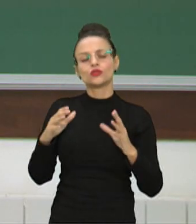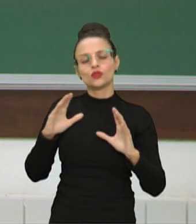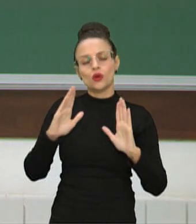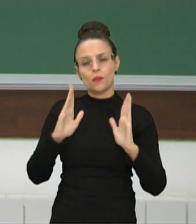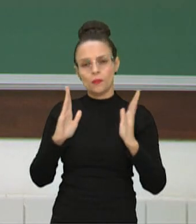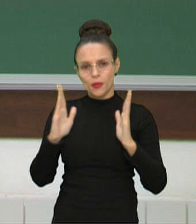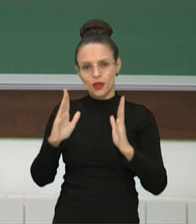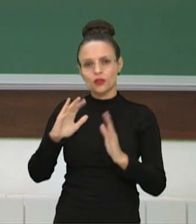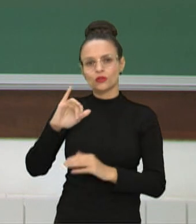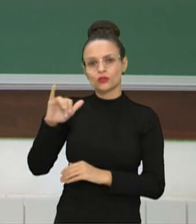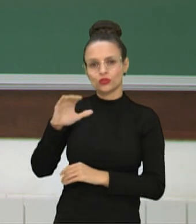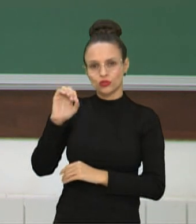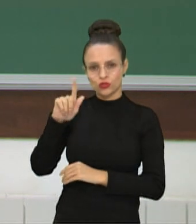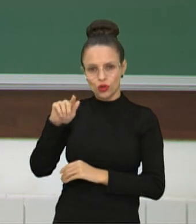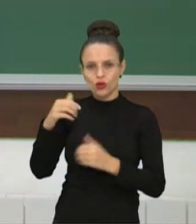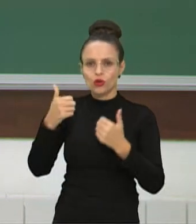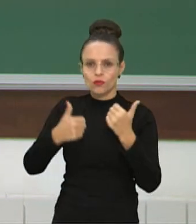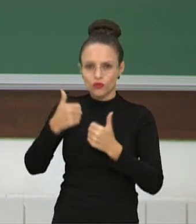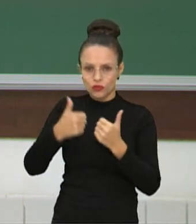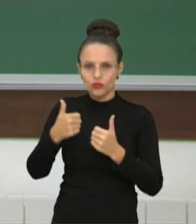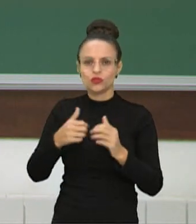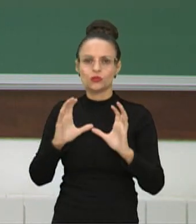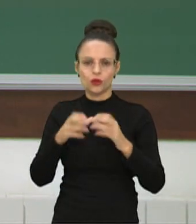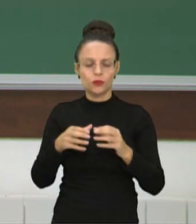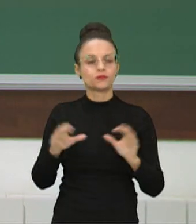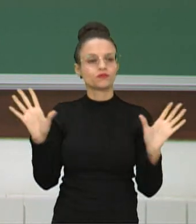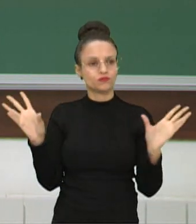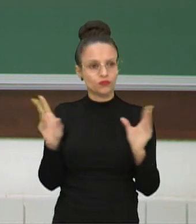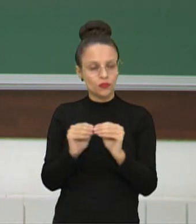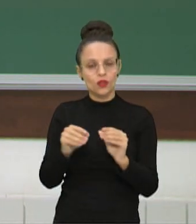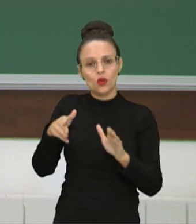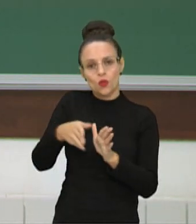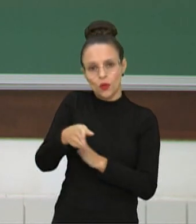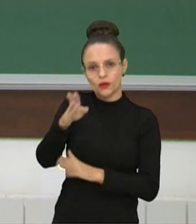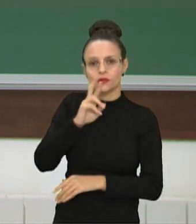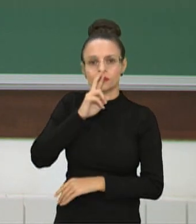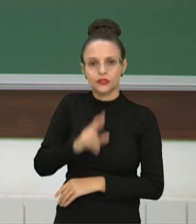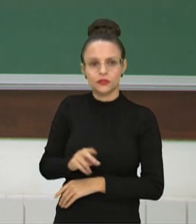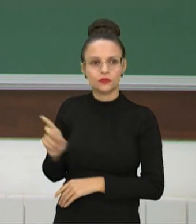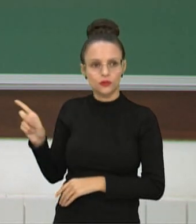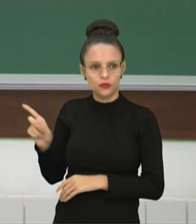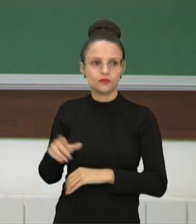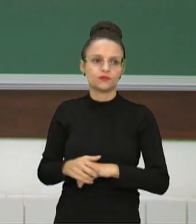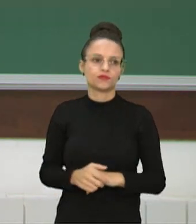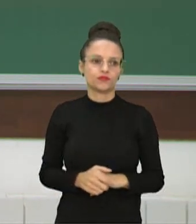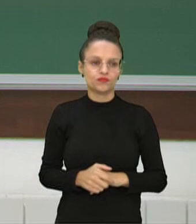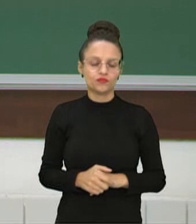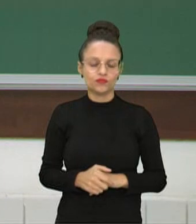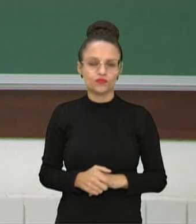jogos. Então, fechada essa conta, está aqui a orientação para a resposta e